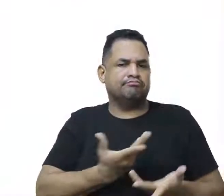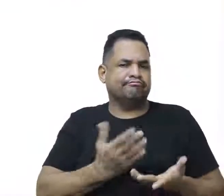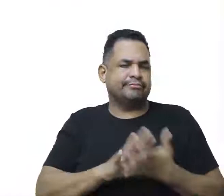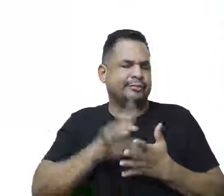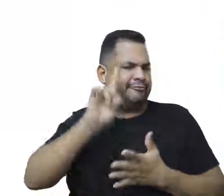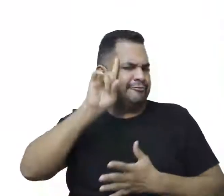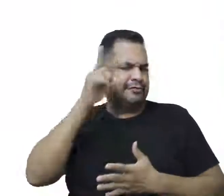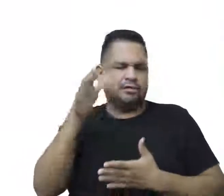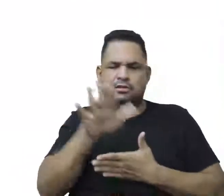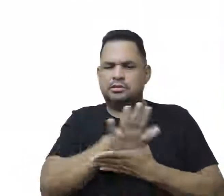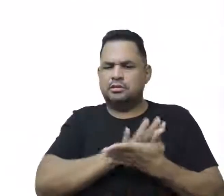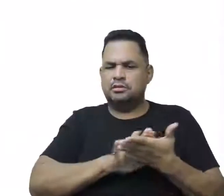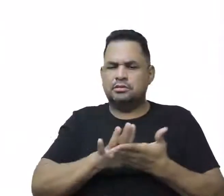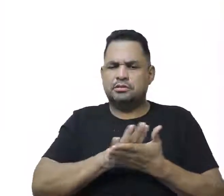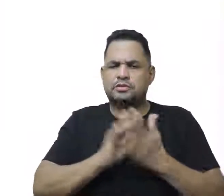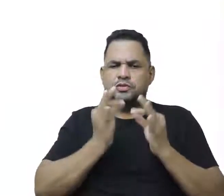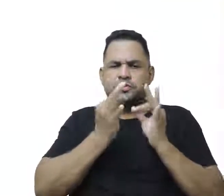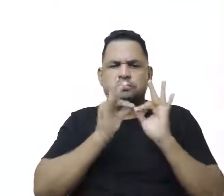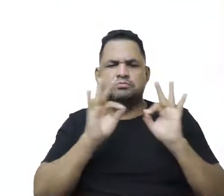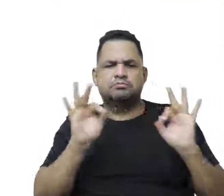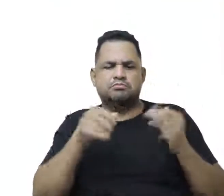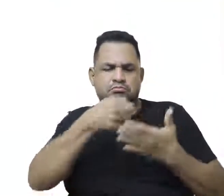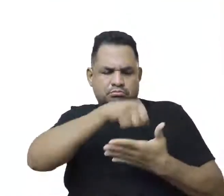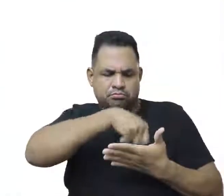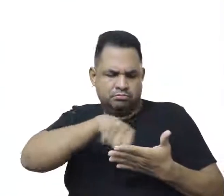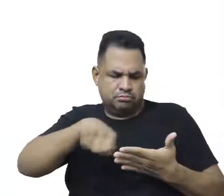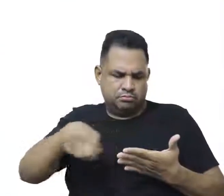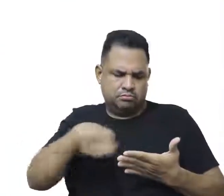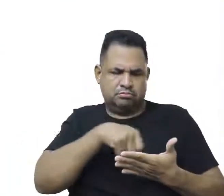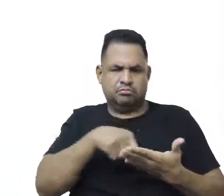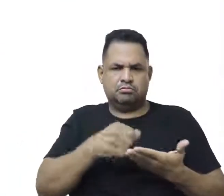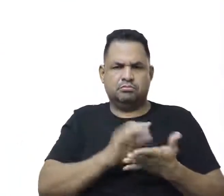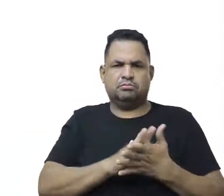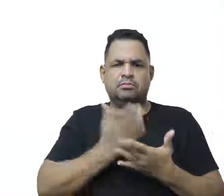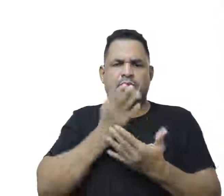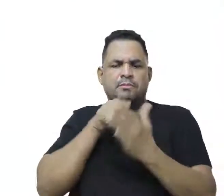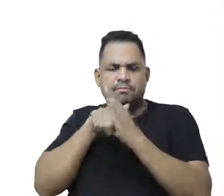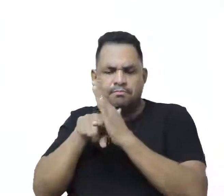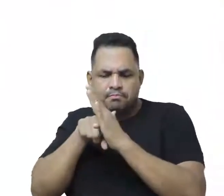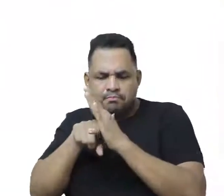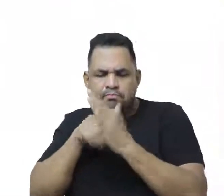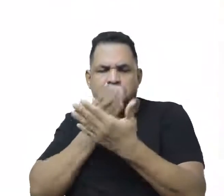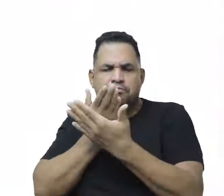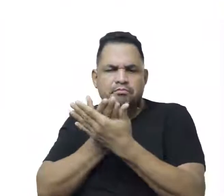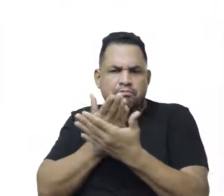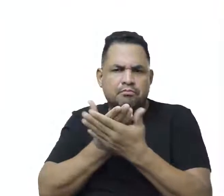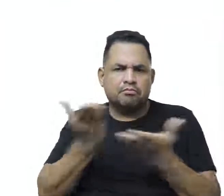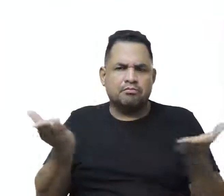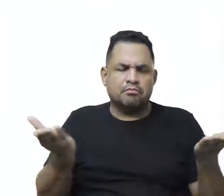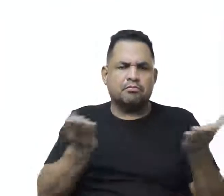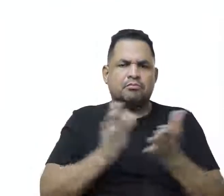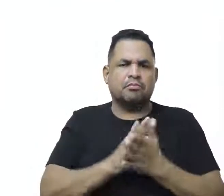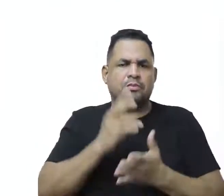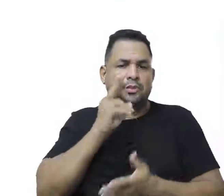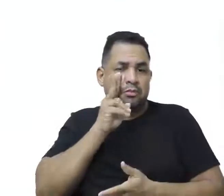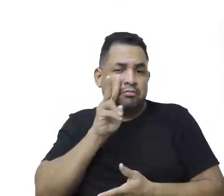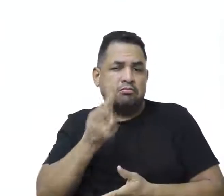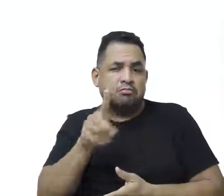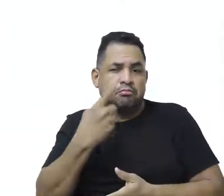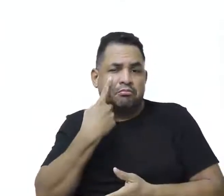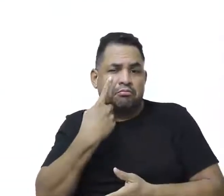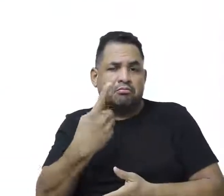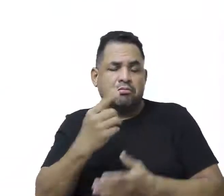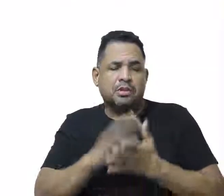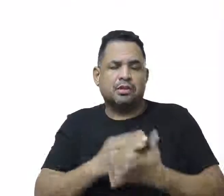não inventa nada ele simplesmente escreve né e estuda estudou aquilo que ele viu